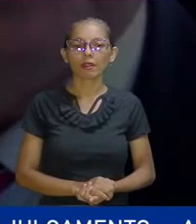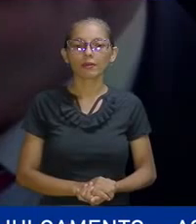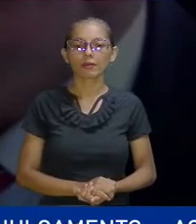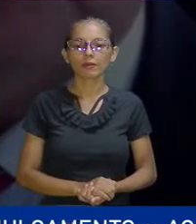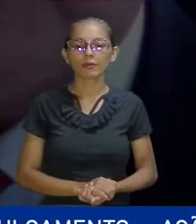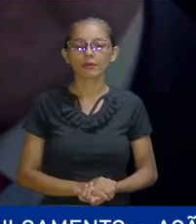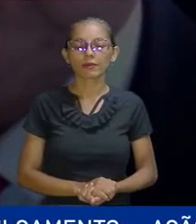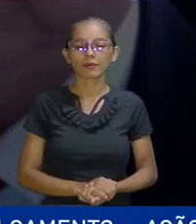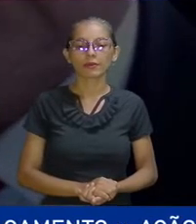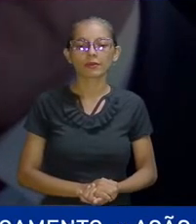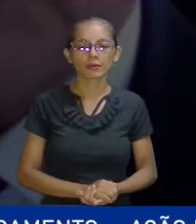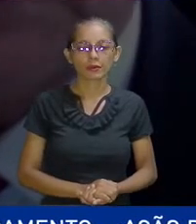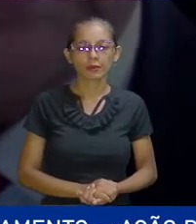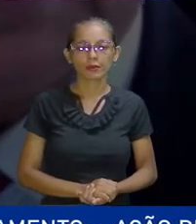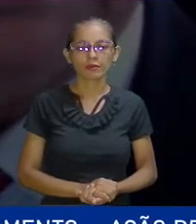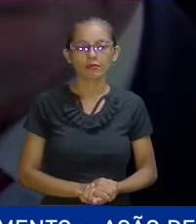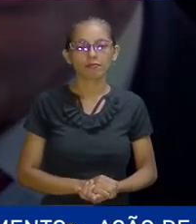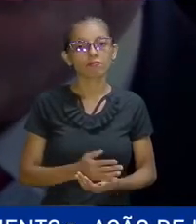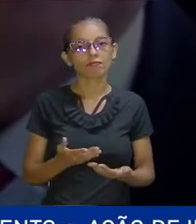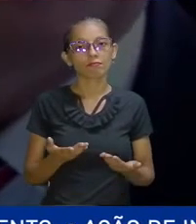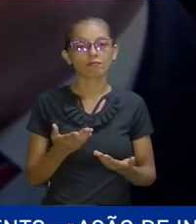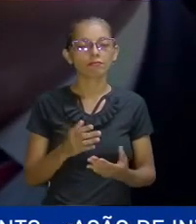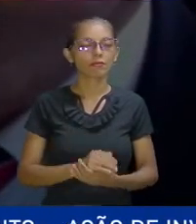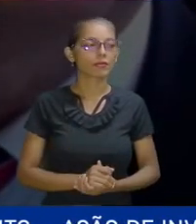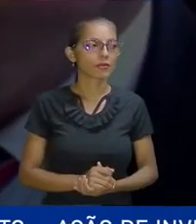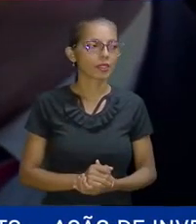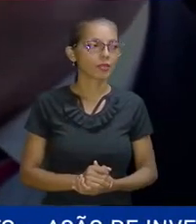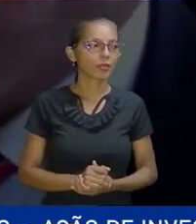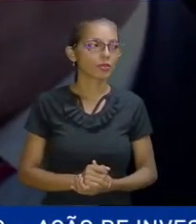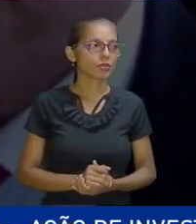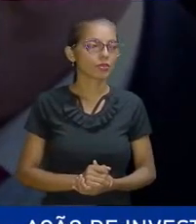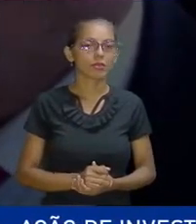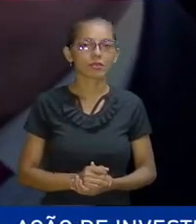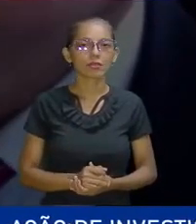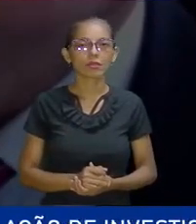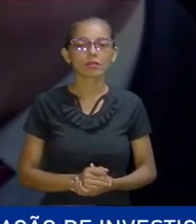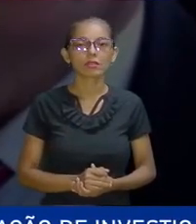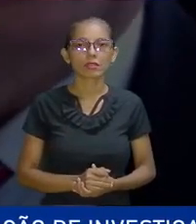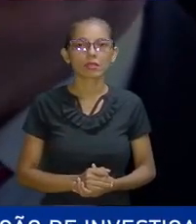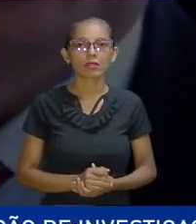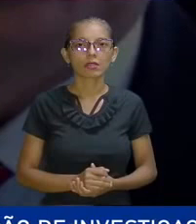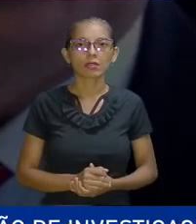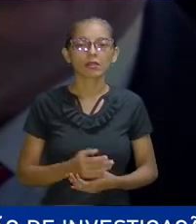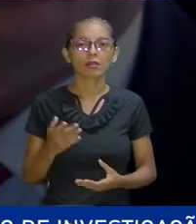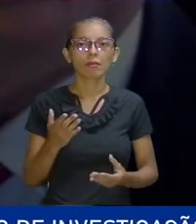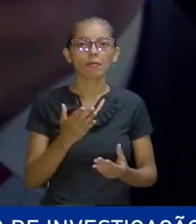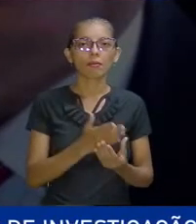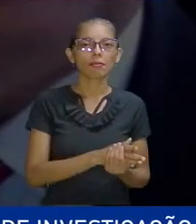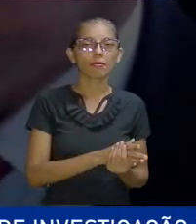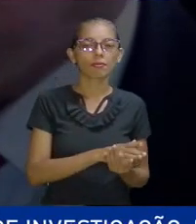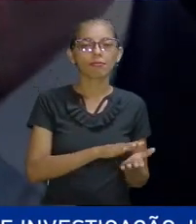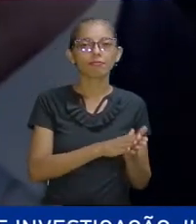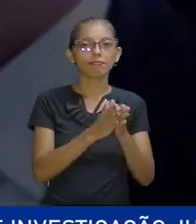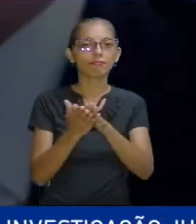Resta cabalmente provado nos autos, Excelência, são provas robustas e